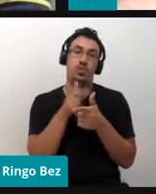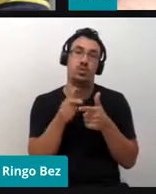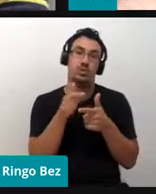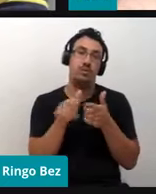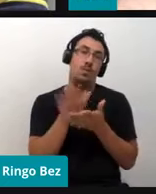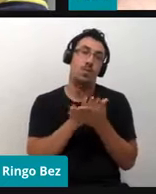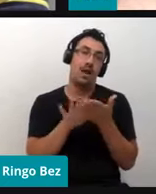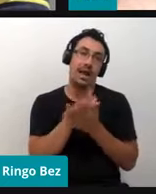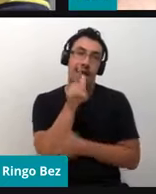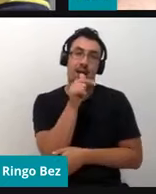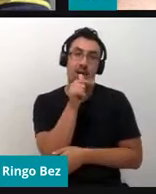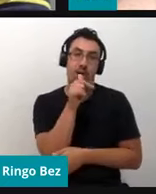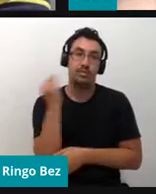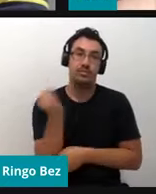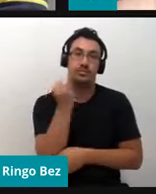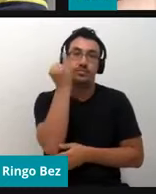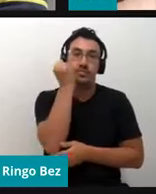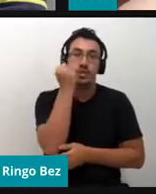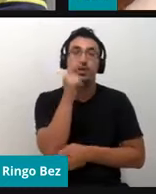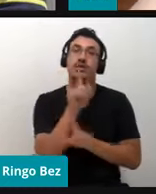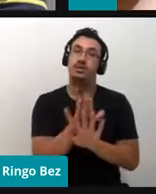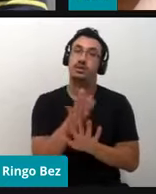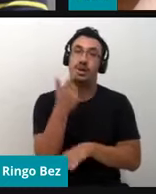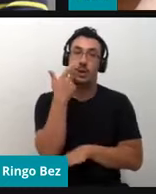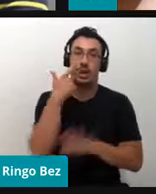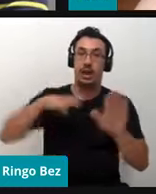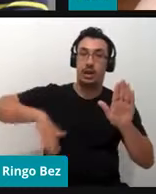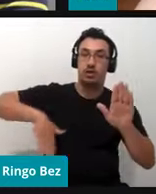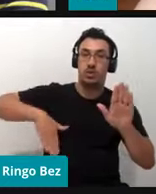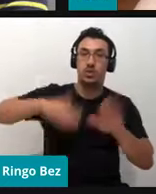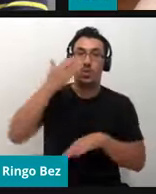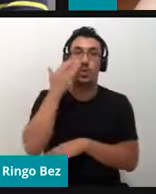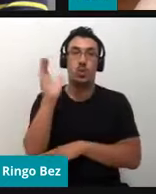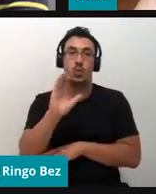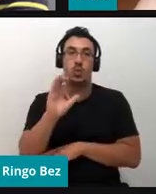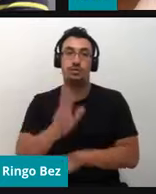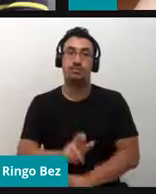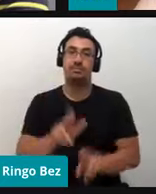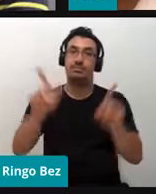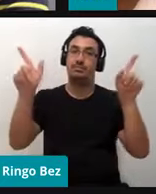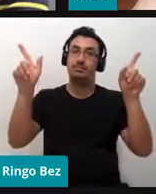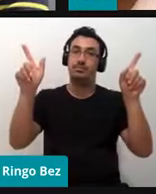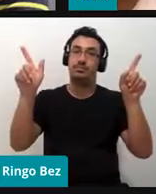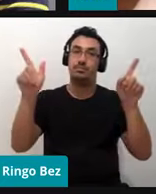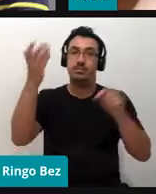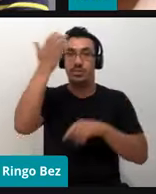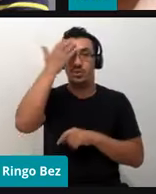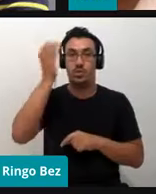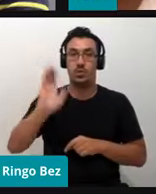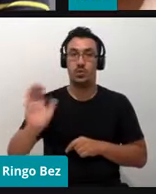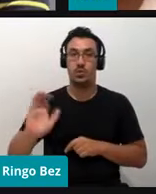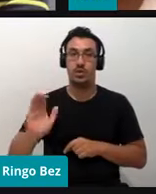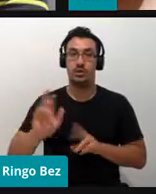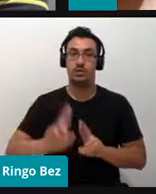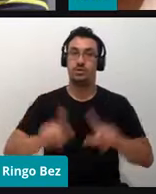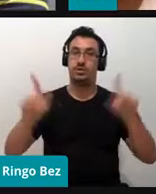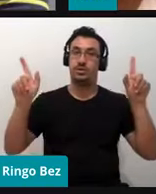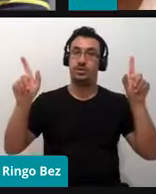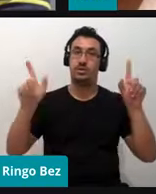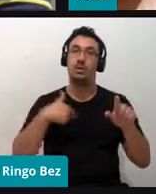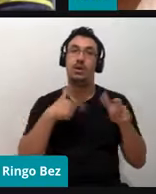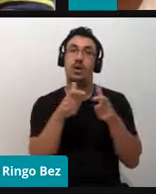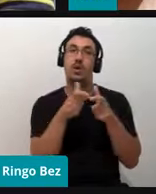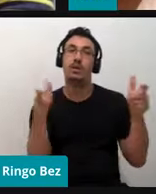escassez hídrica importante. Estou falando aqui do litoral, porque em Curitiba é outra coisa, né? Mas nós temos um aumento muito